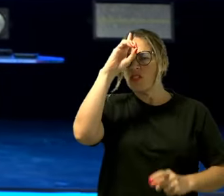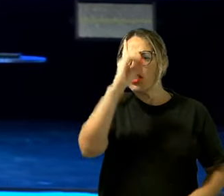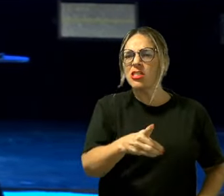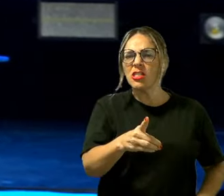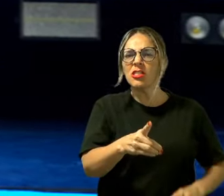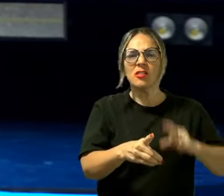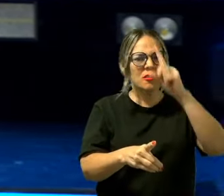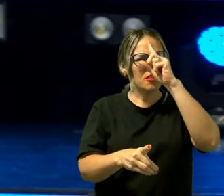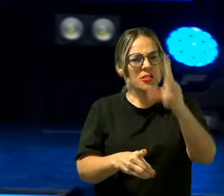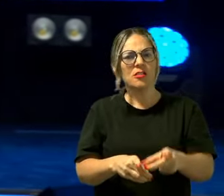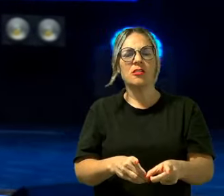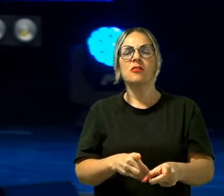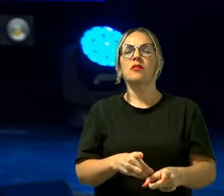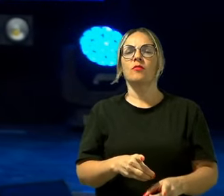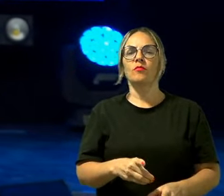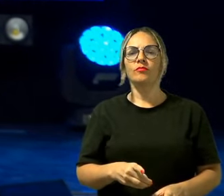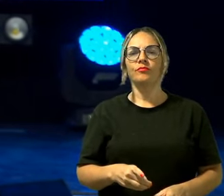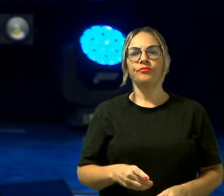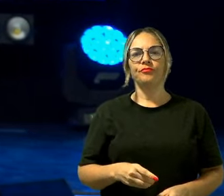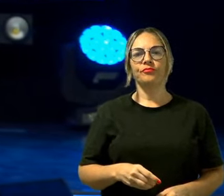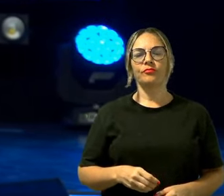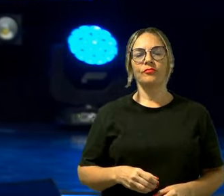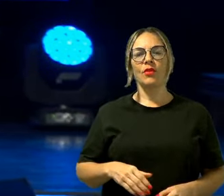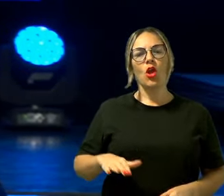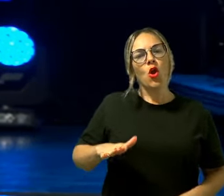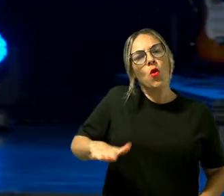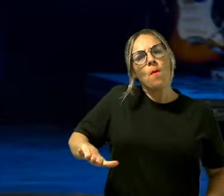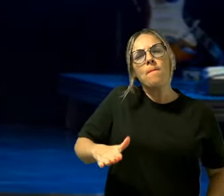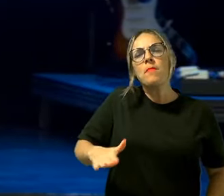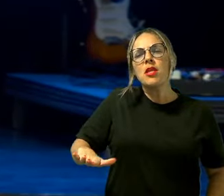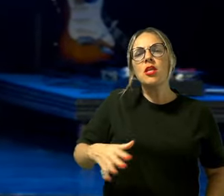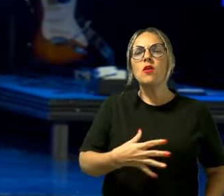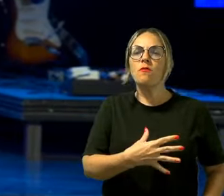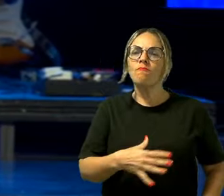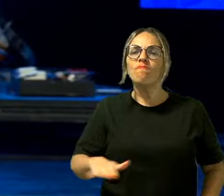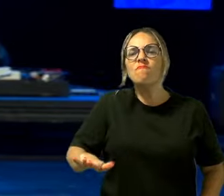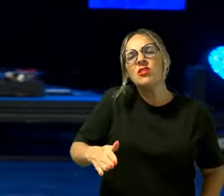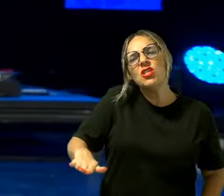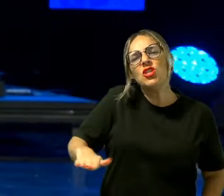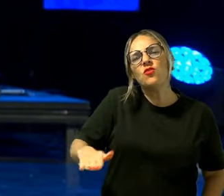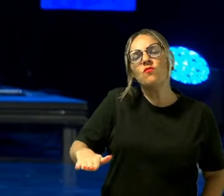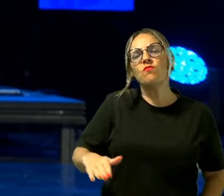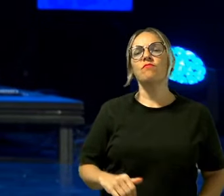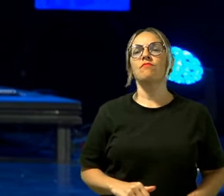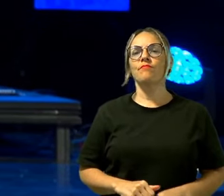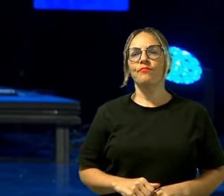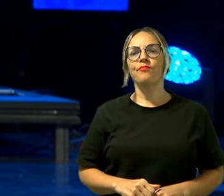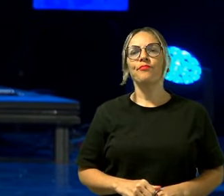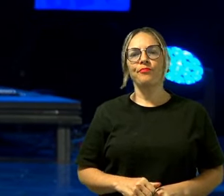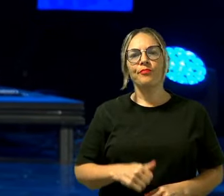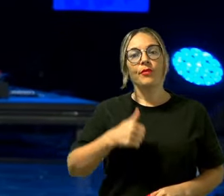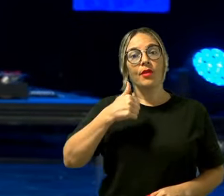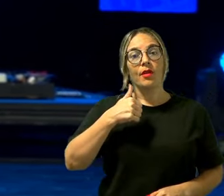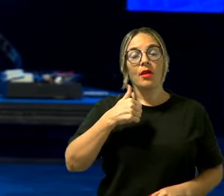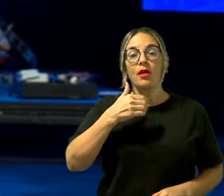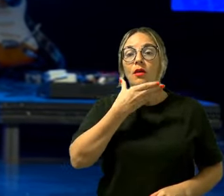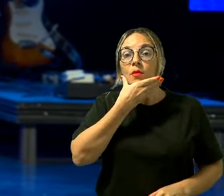Todo menino hebreu que nascer, toda criança hebreia que nascer, se for menino,